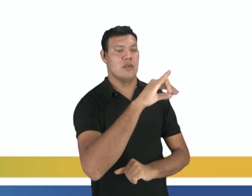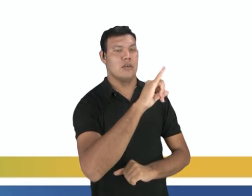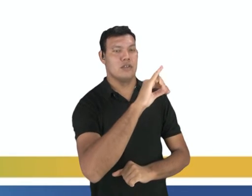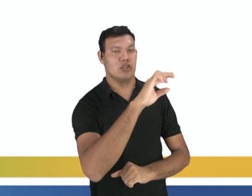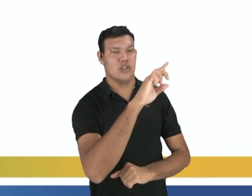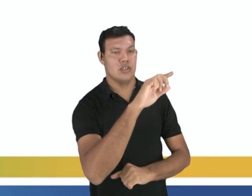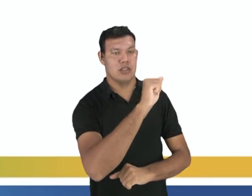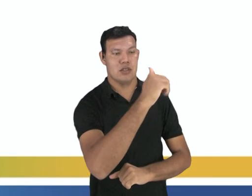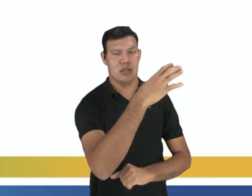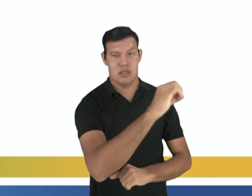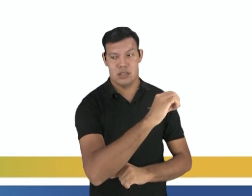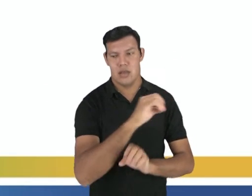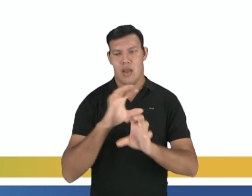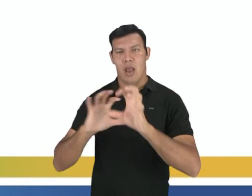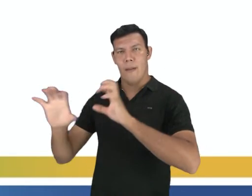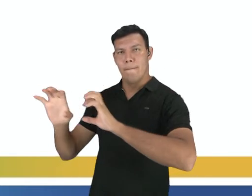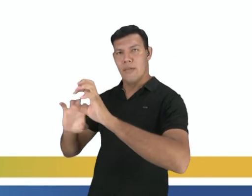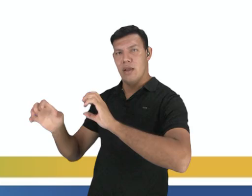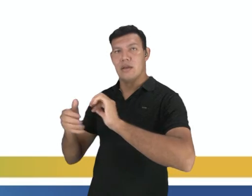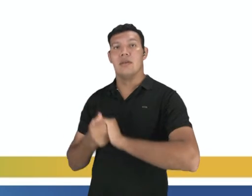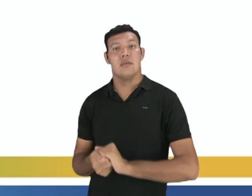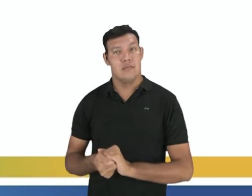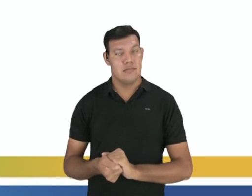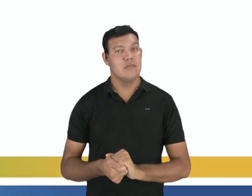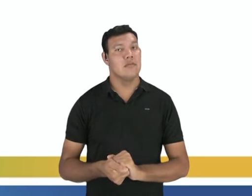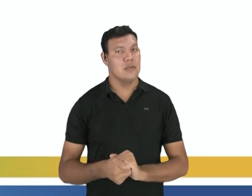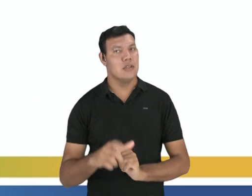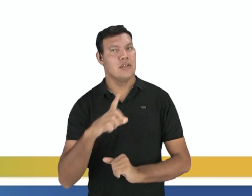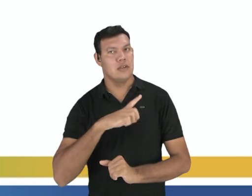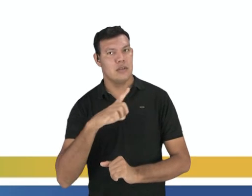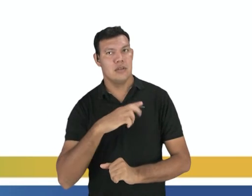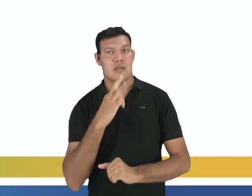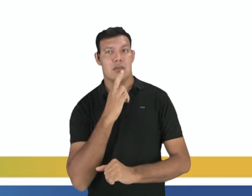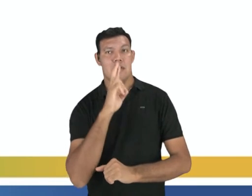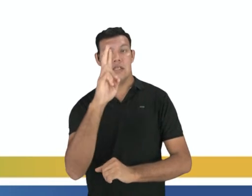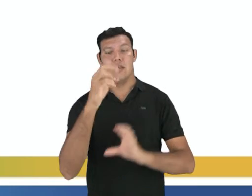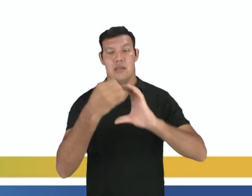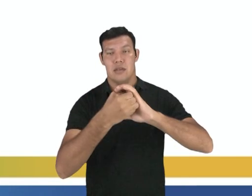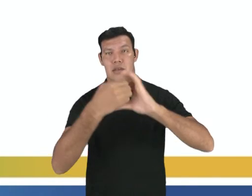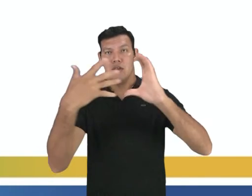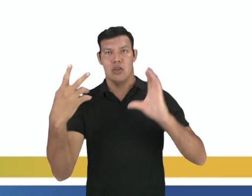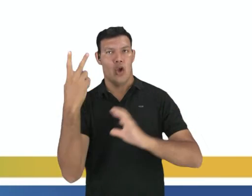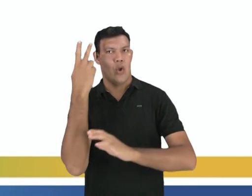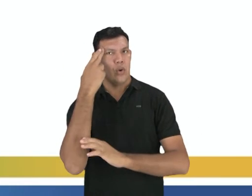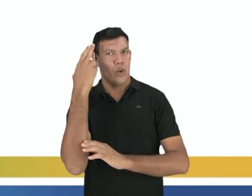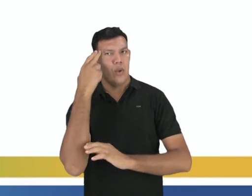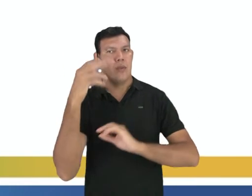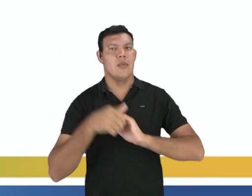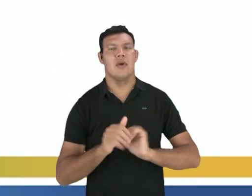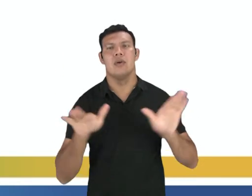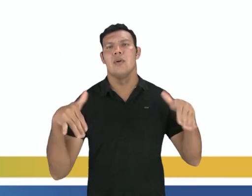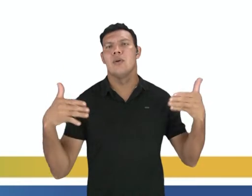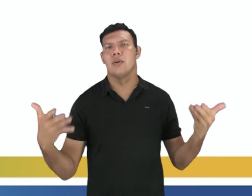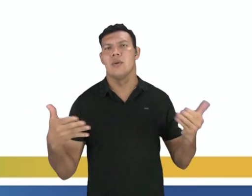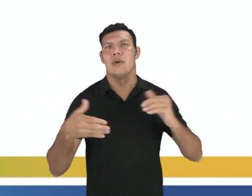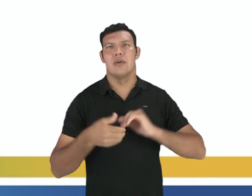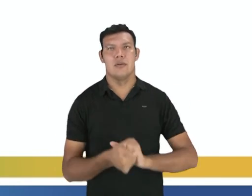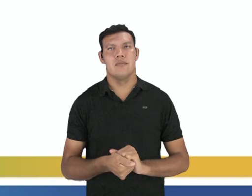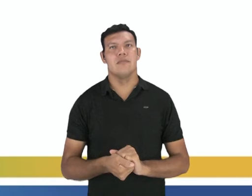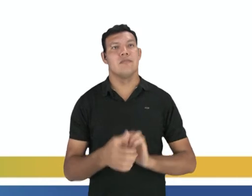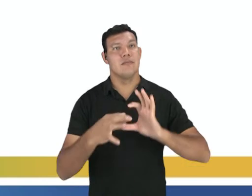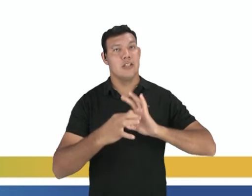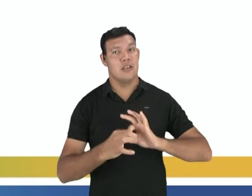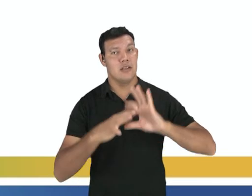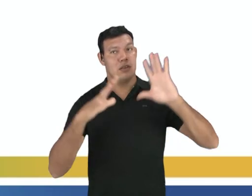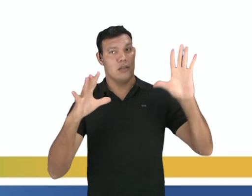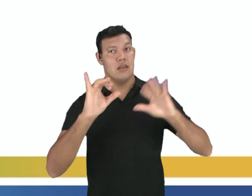dissociação? A dissociação e ionização resulta em soluções que possuem uma característica comum. Qual é essa característica comum?